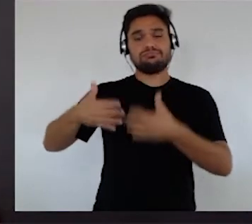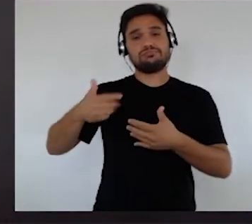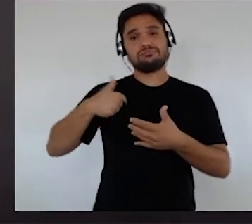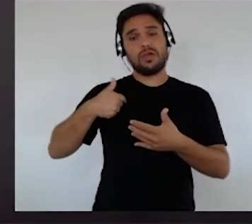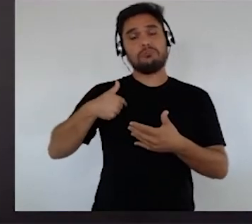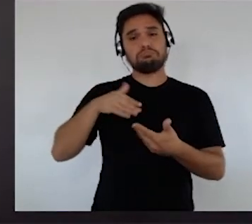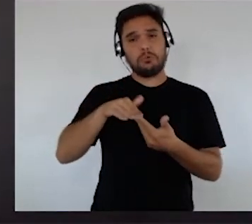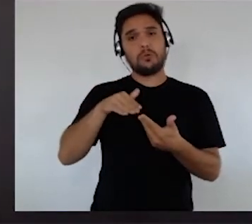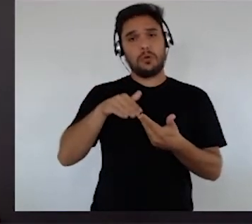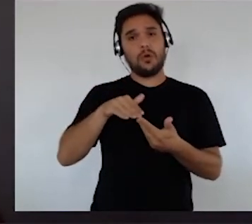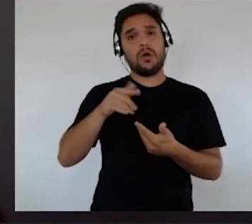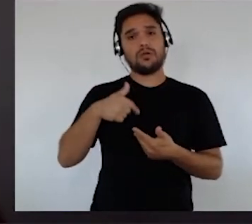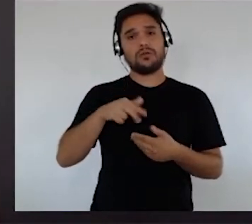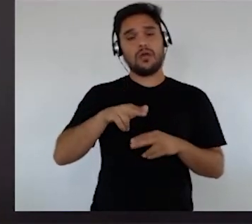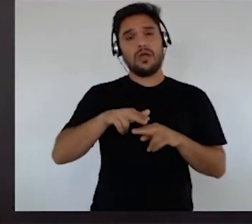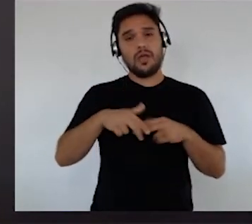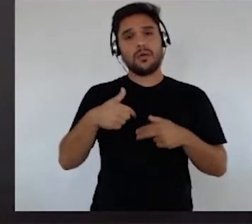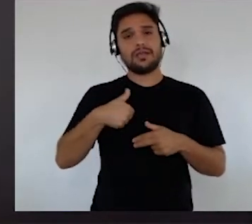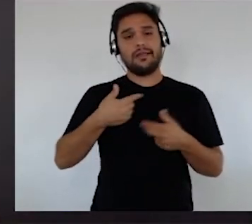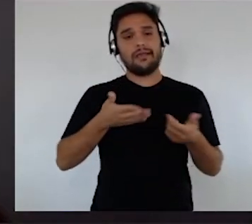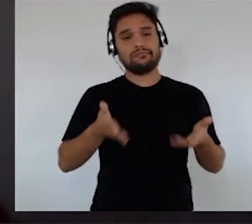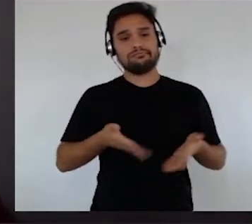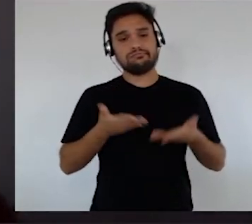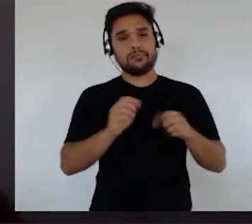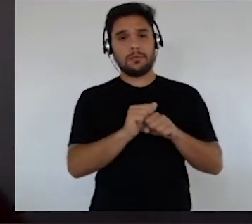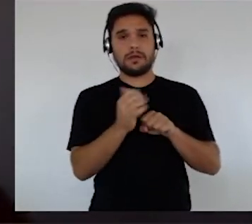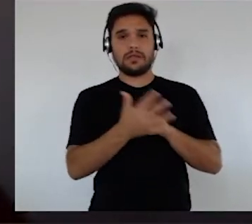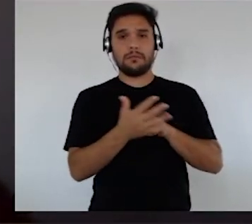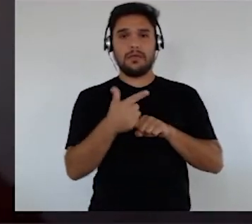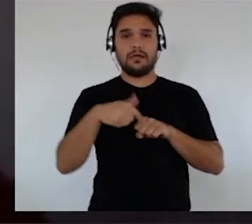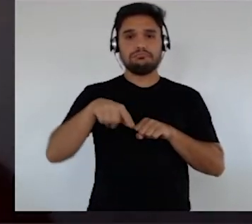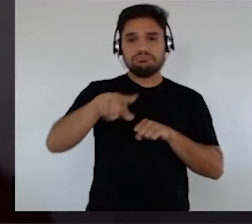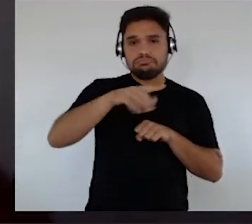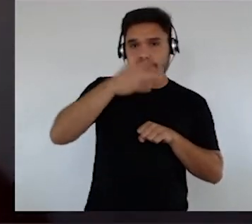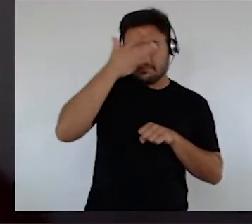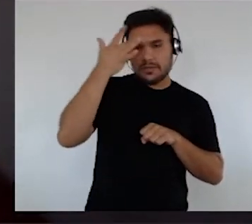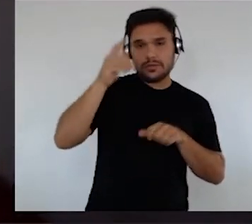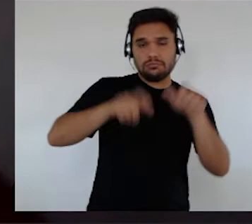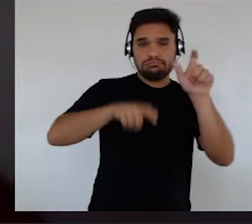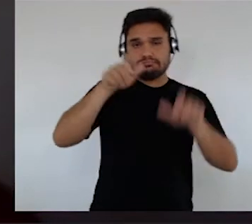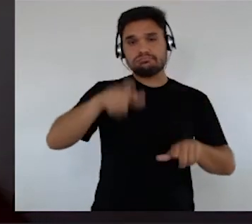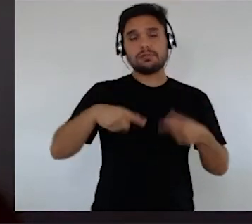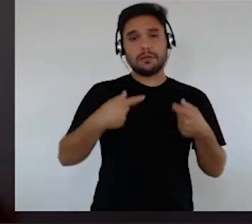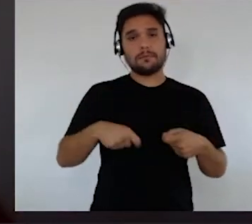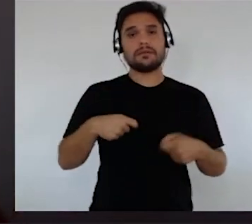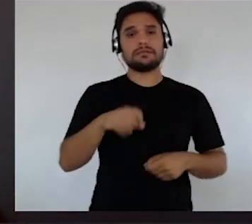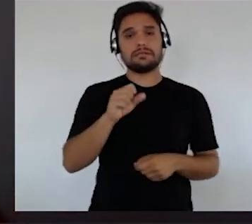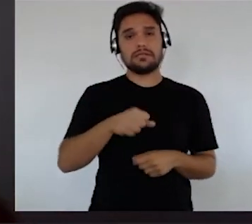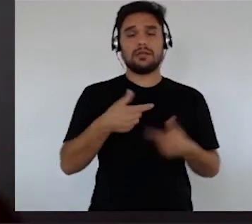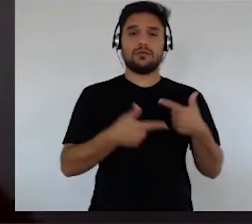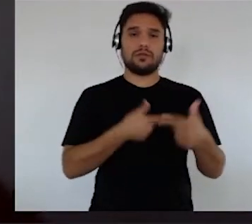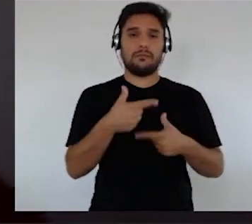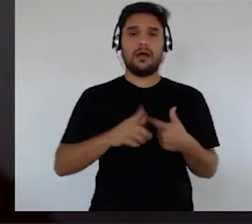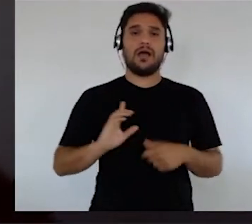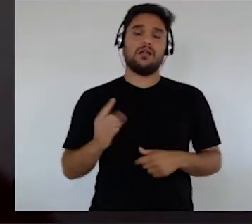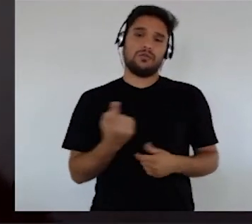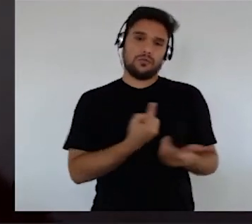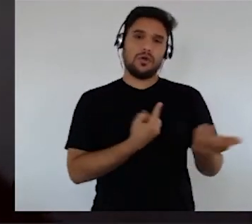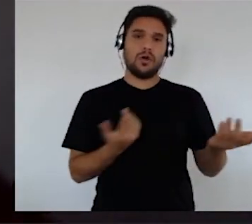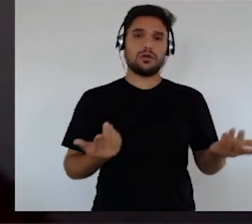pouco dessa apimentada no contexto de pandemia, olhando para as pessoas que necessitam, né, do trabalho da